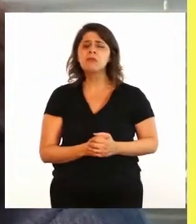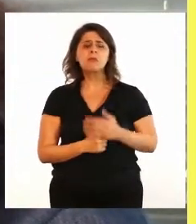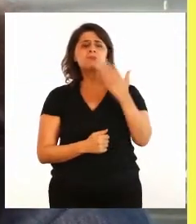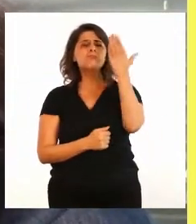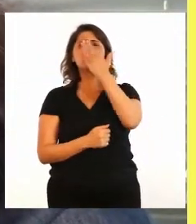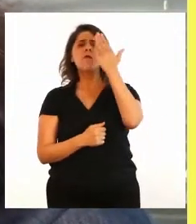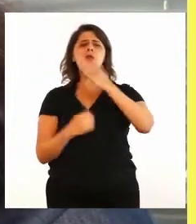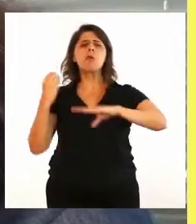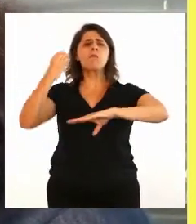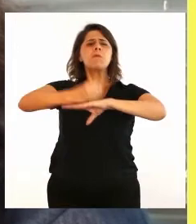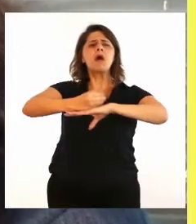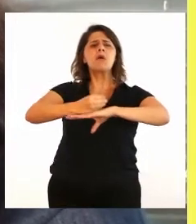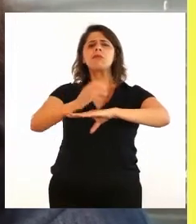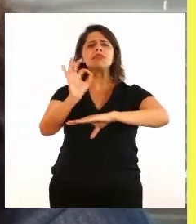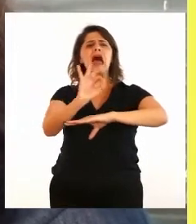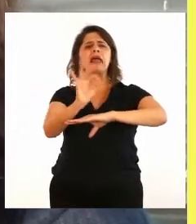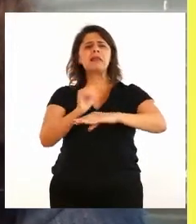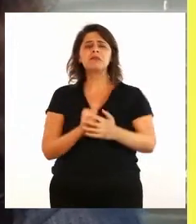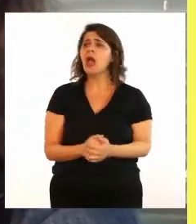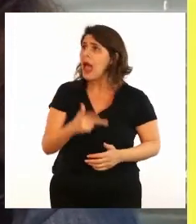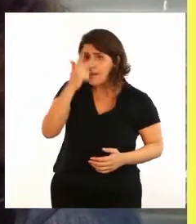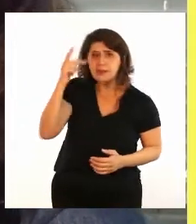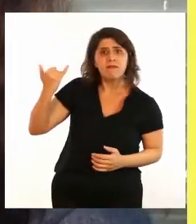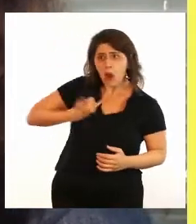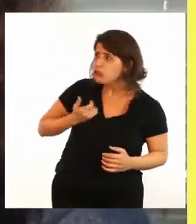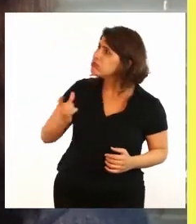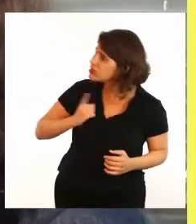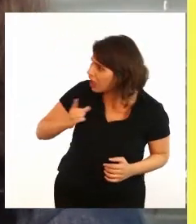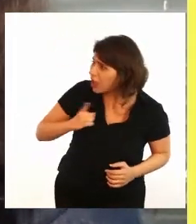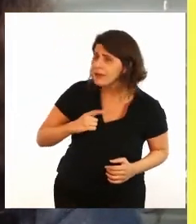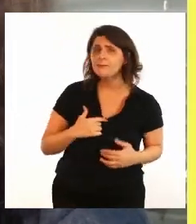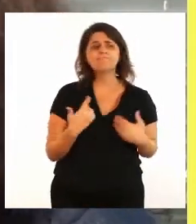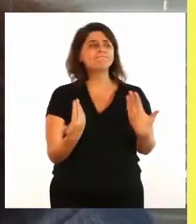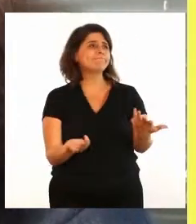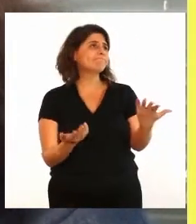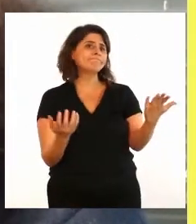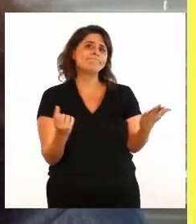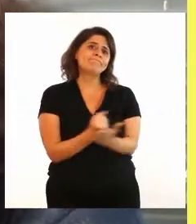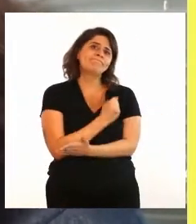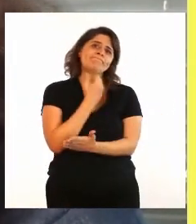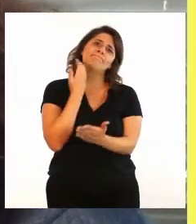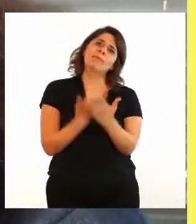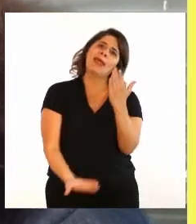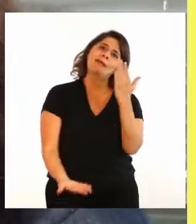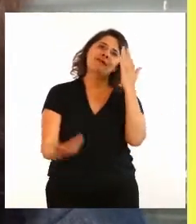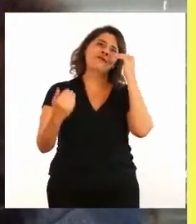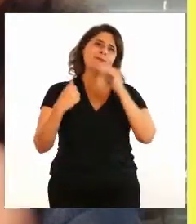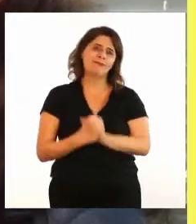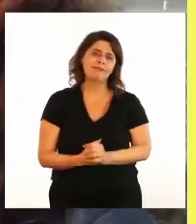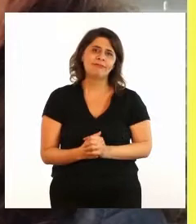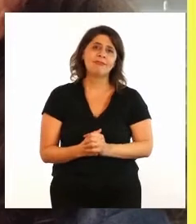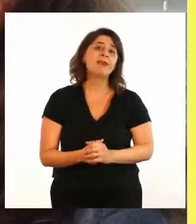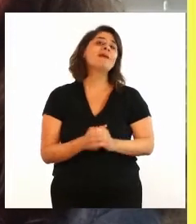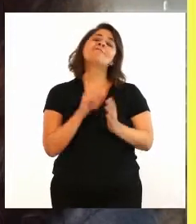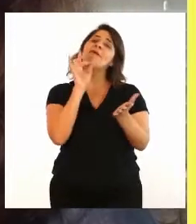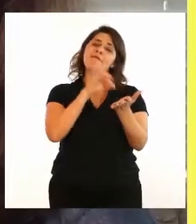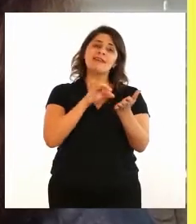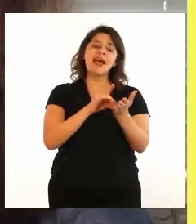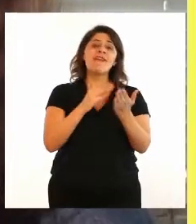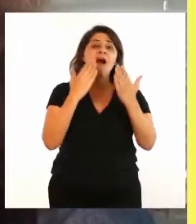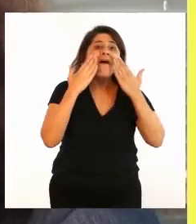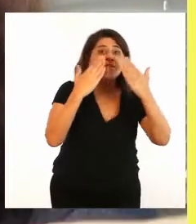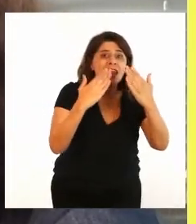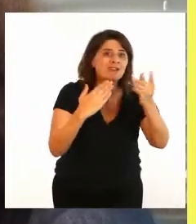Eu não vi. Então eu fui ver outra época, porque realmente não estava lá na entrada. Estava numa sala